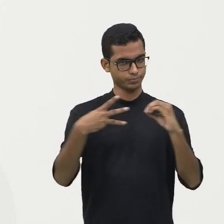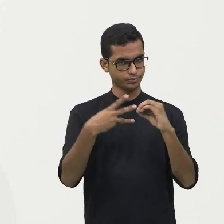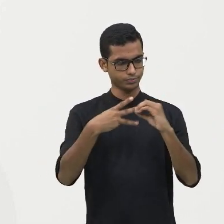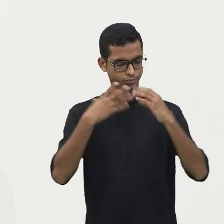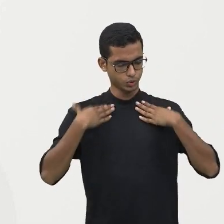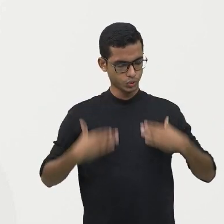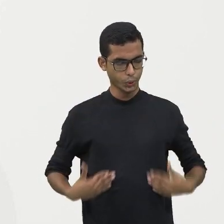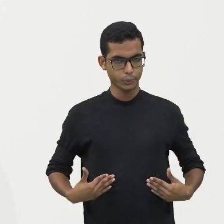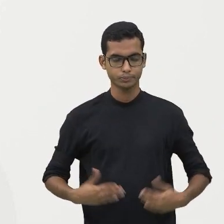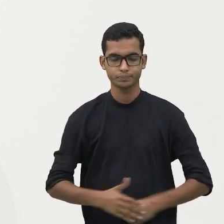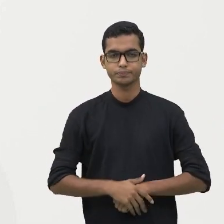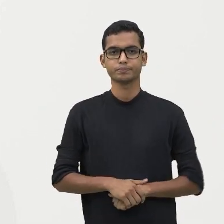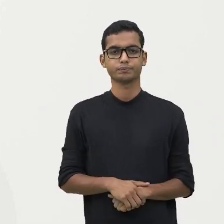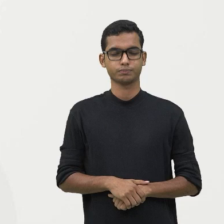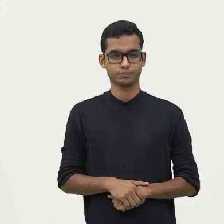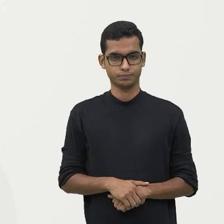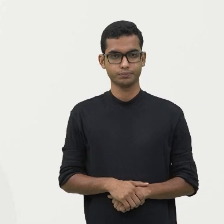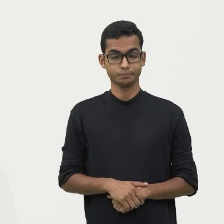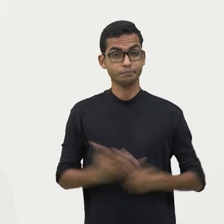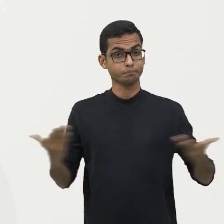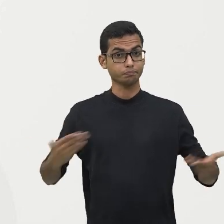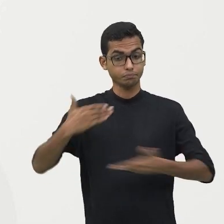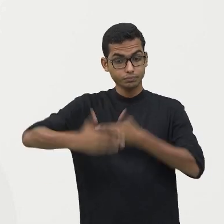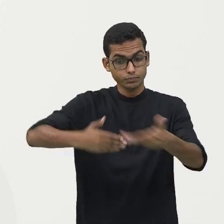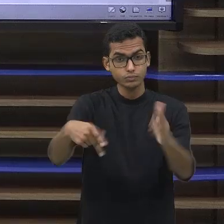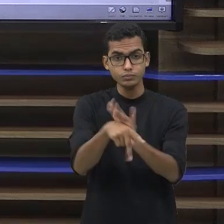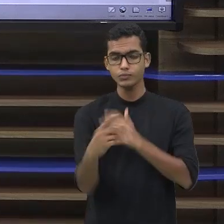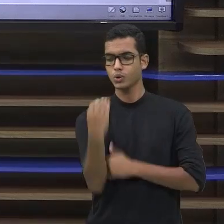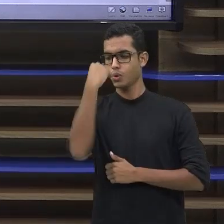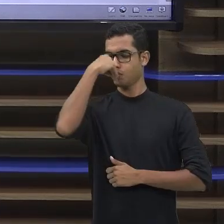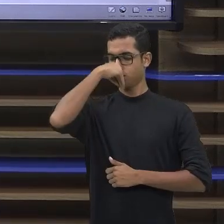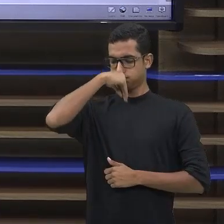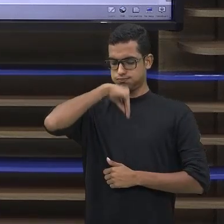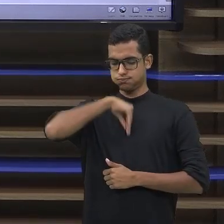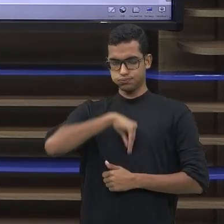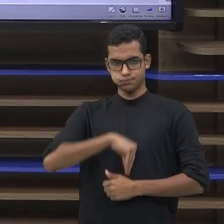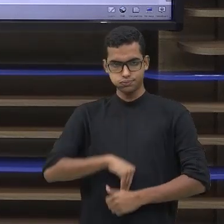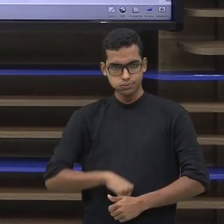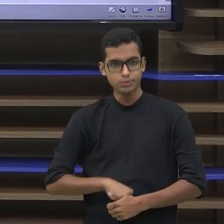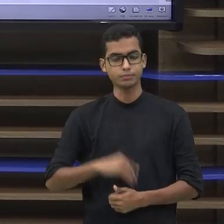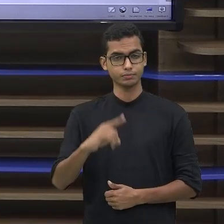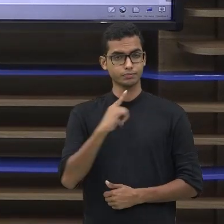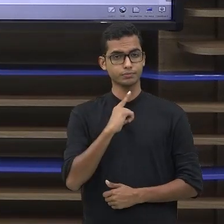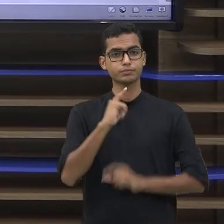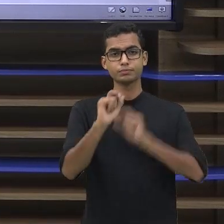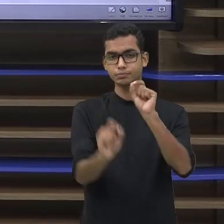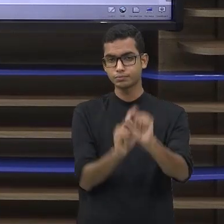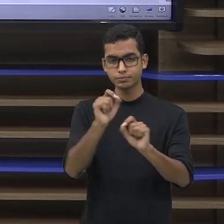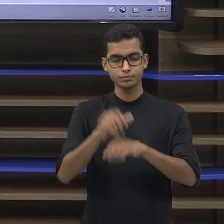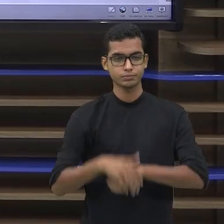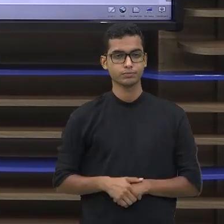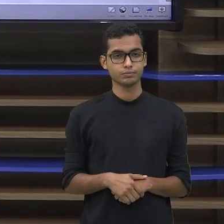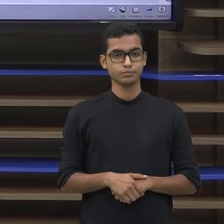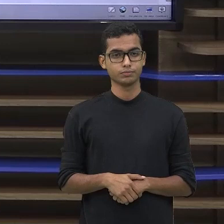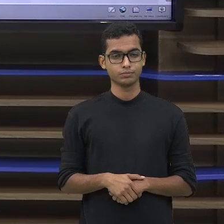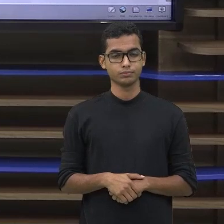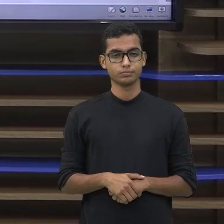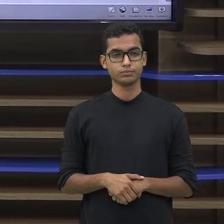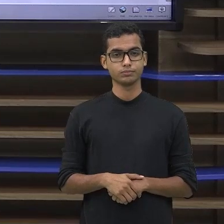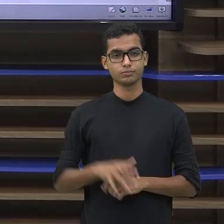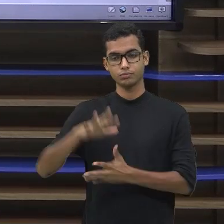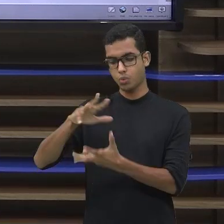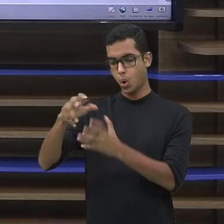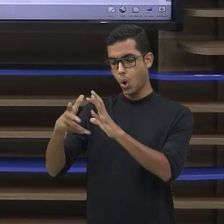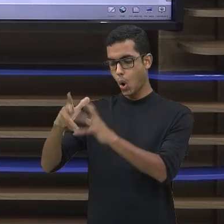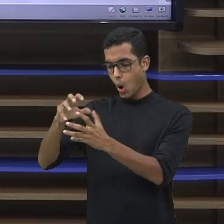Ou seja, a digestão, tudo que vai acontecer na digestão é para que diminua o tamanho, para